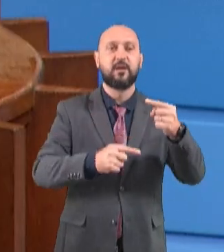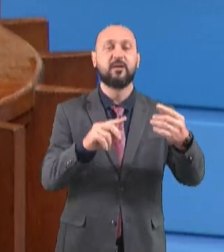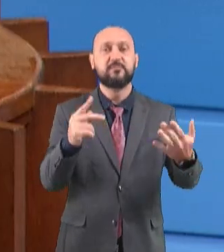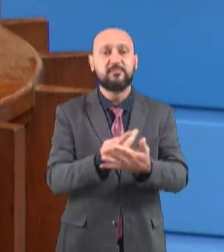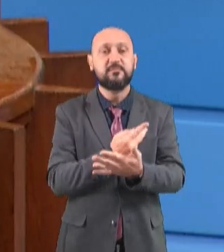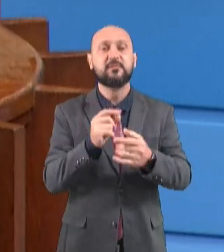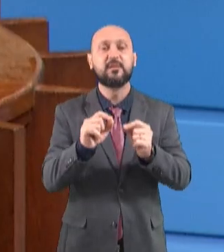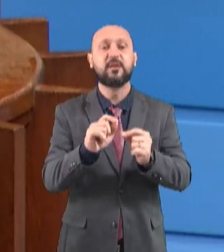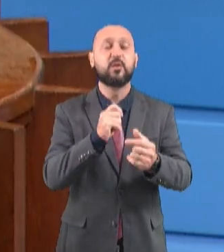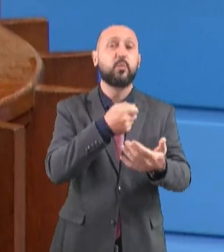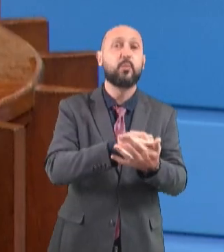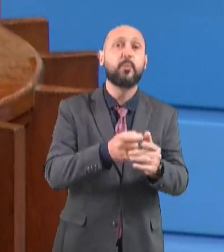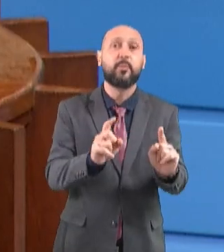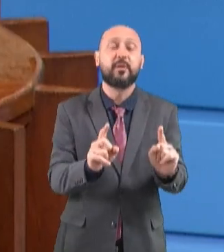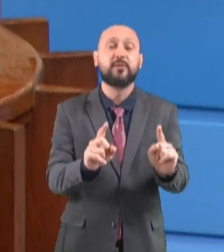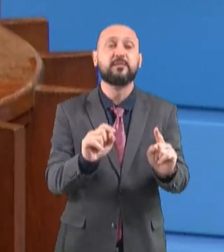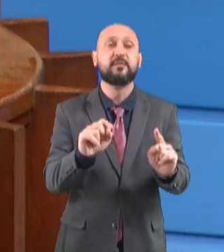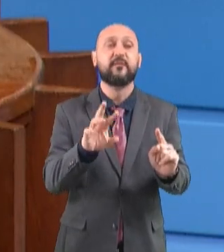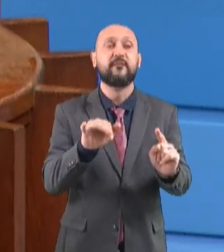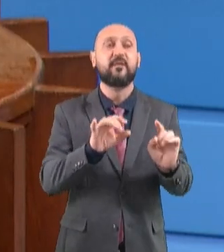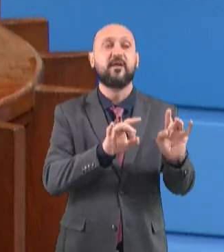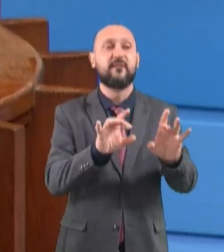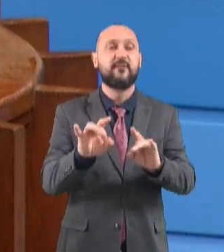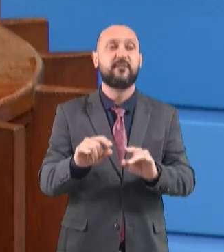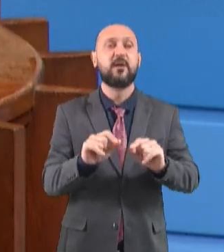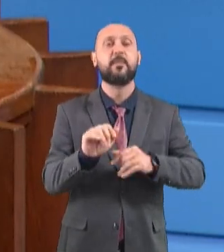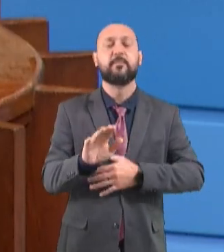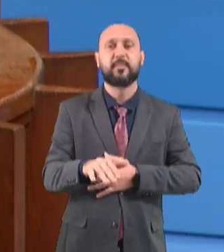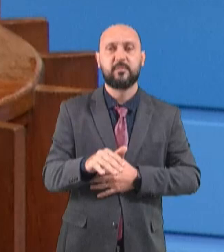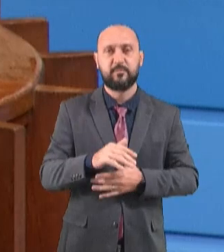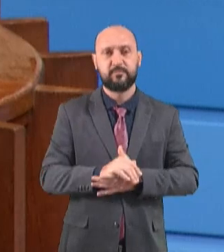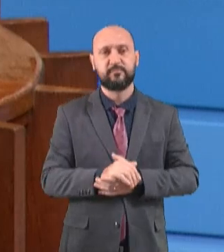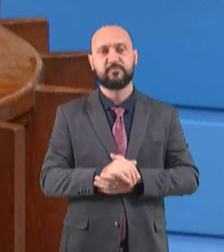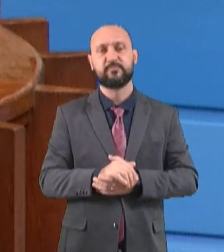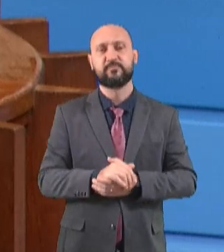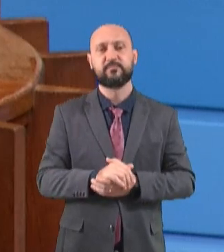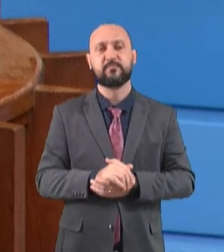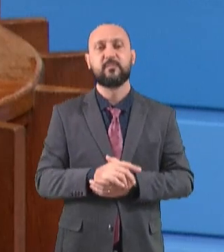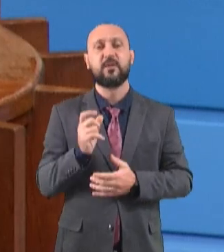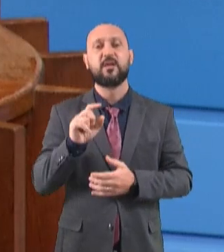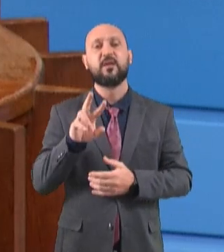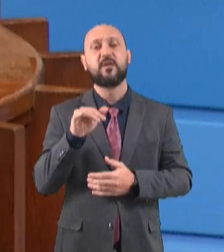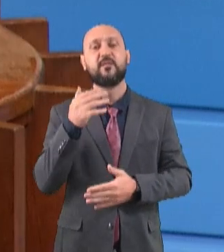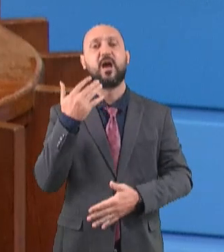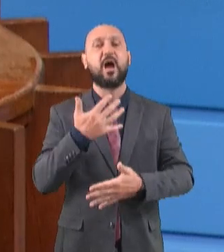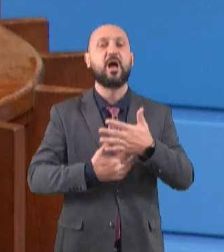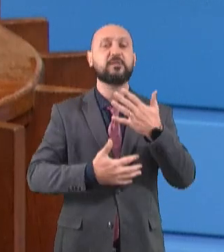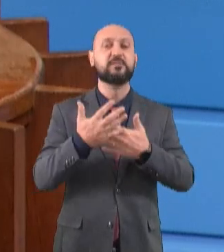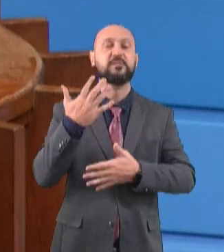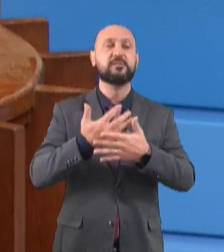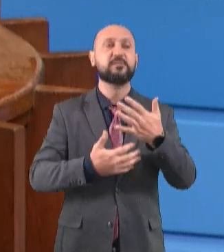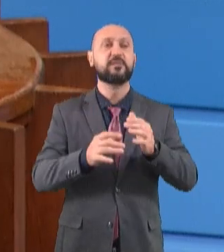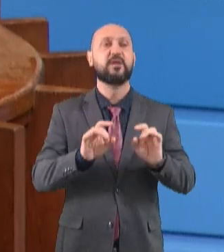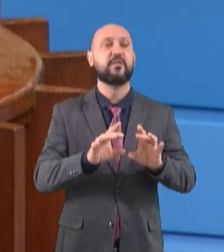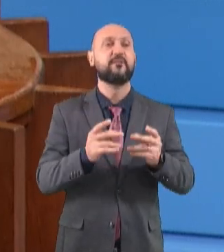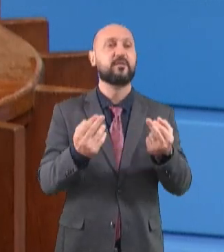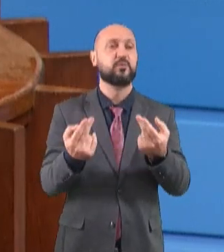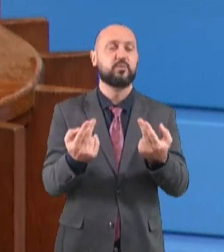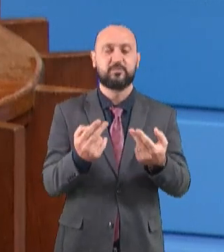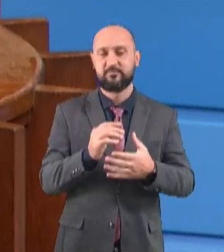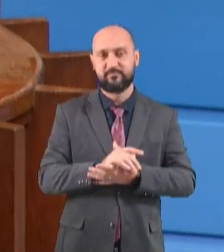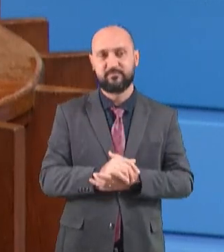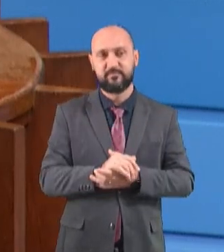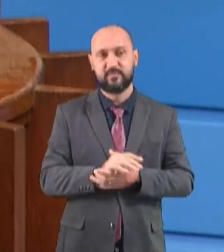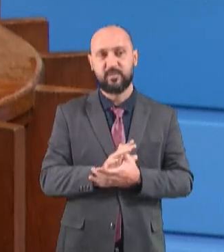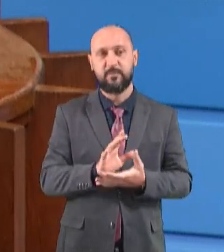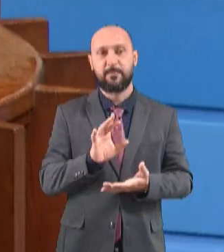desleal. Quem não está pagando vai vender por um preço menor e vai atrapalhar aquele que vende o mesmo produto.